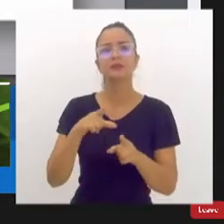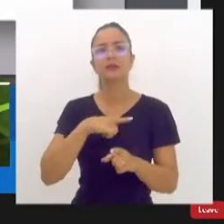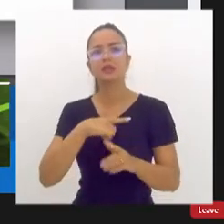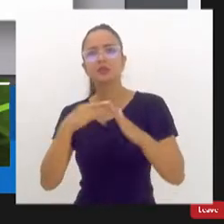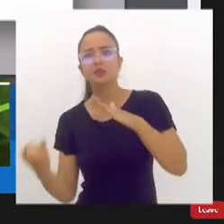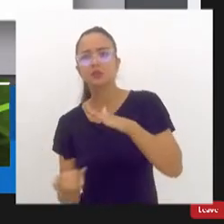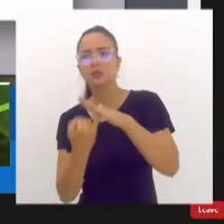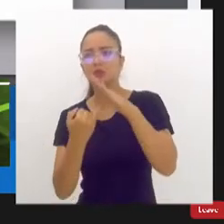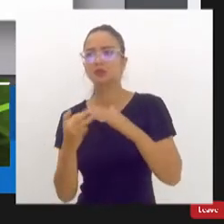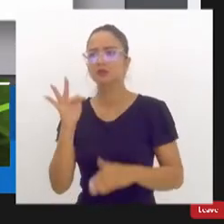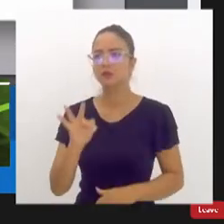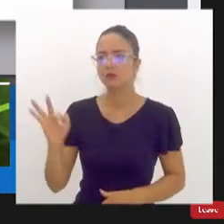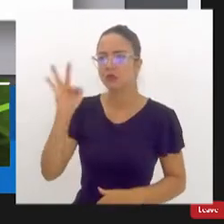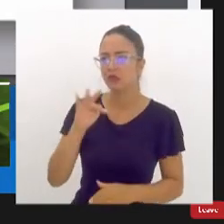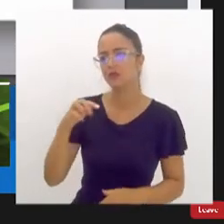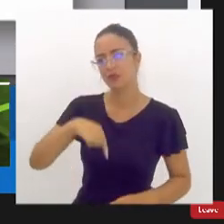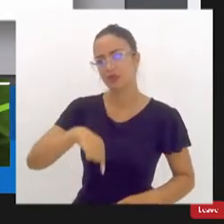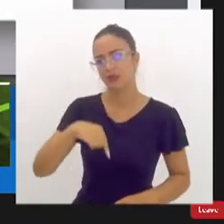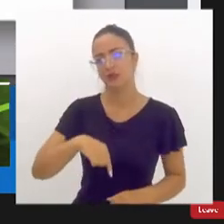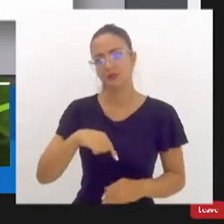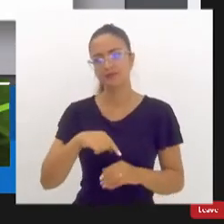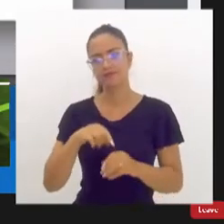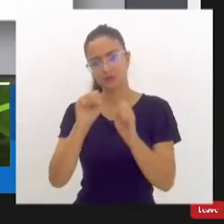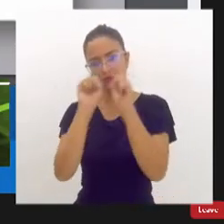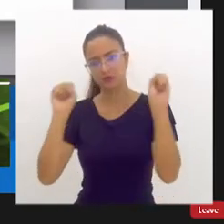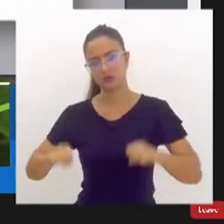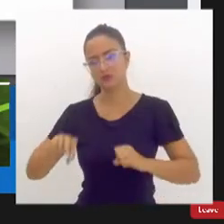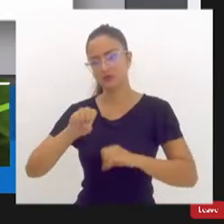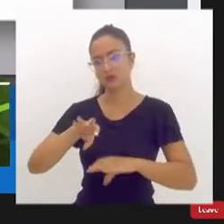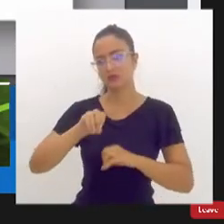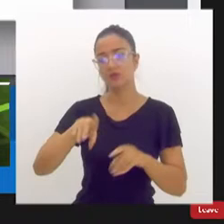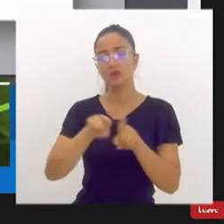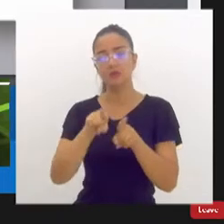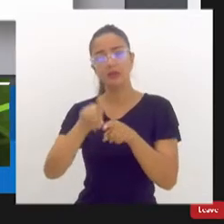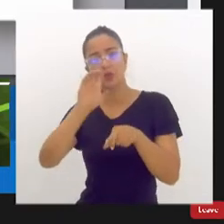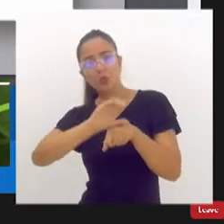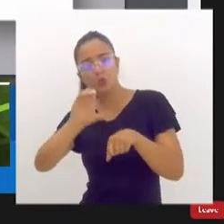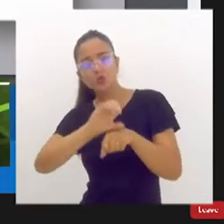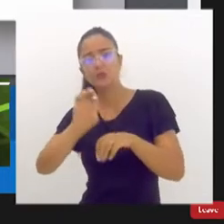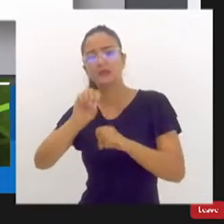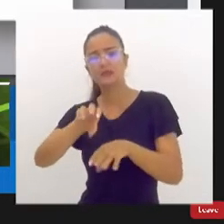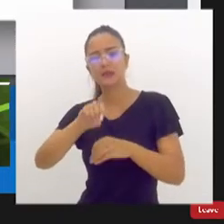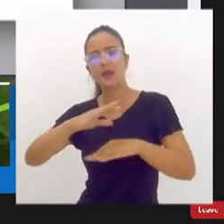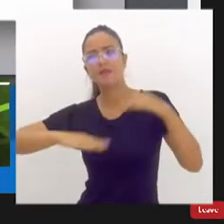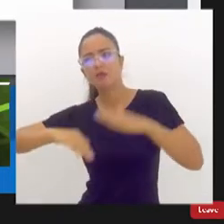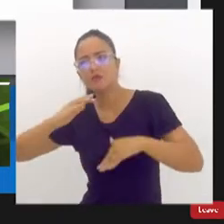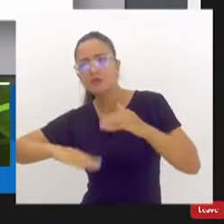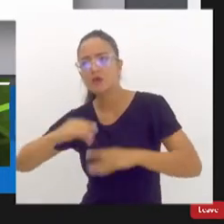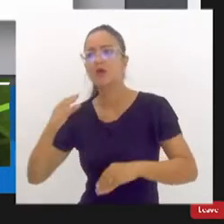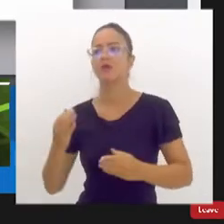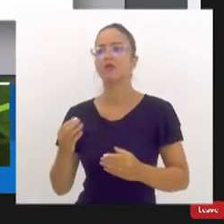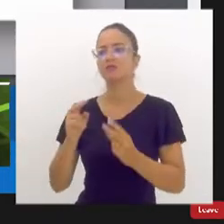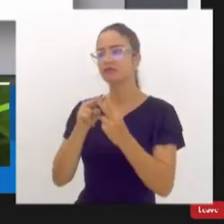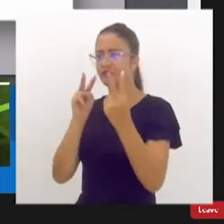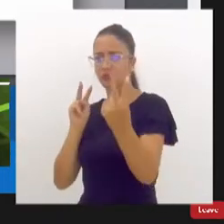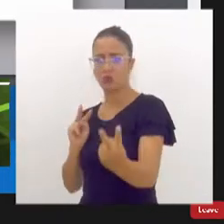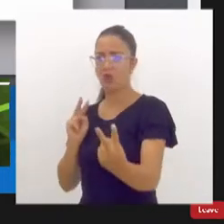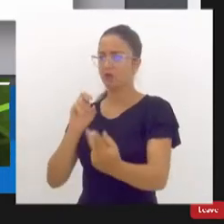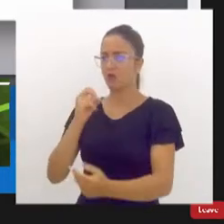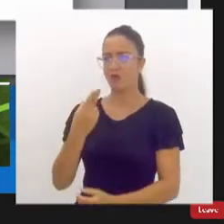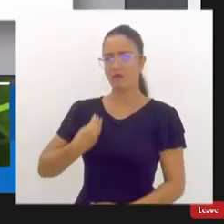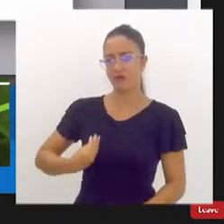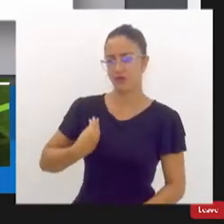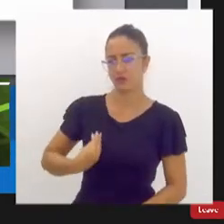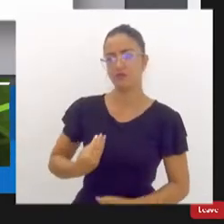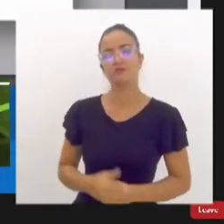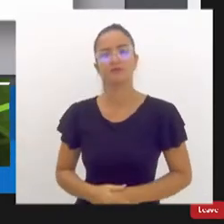instituições superiores do nosso sistema de ensino e todos os cursos de educação profissional, inclusive os cursos de educação à distância. Não existe